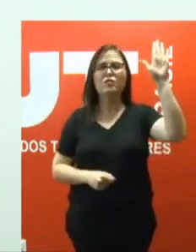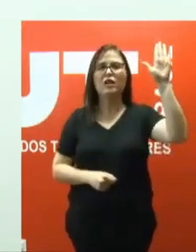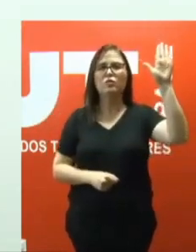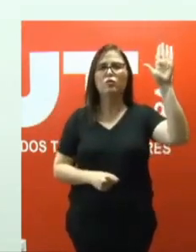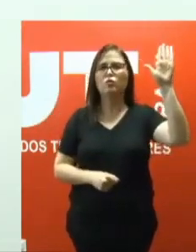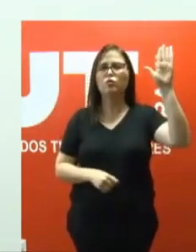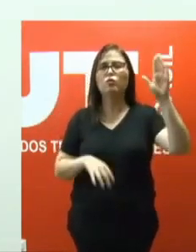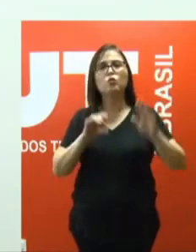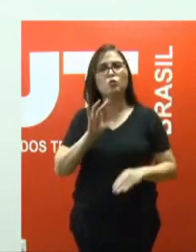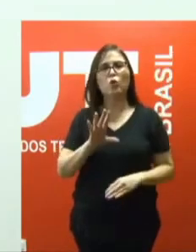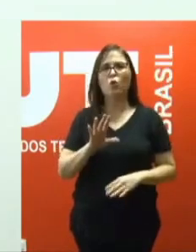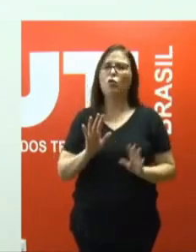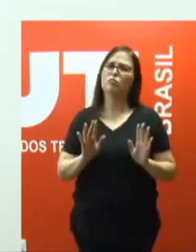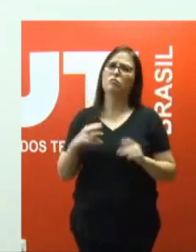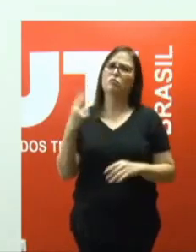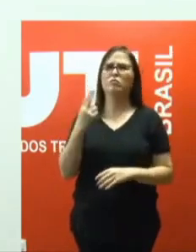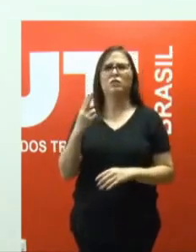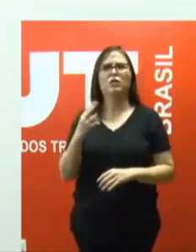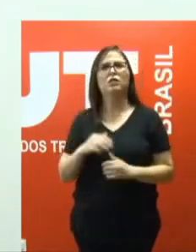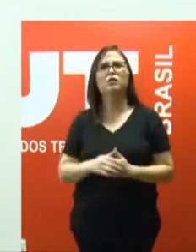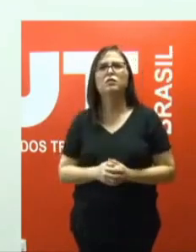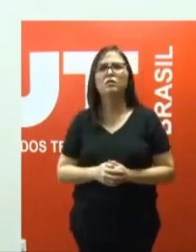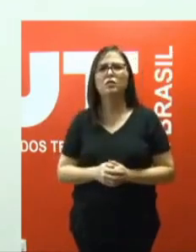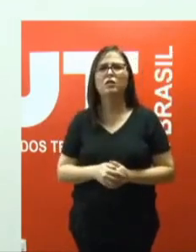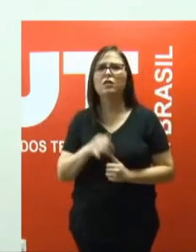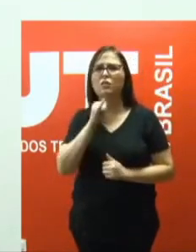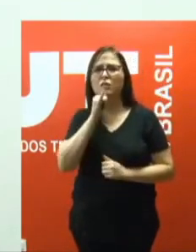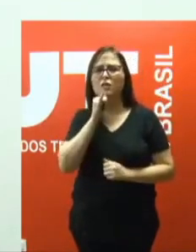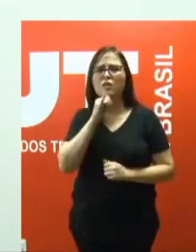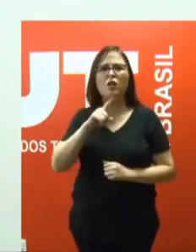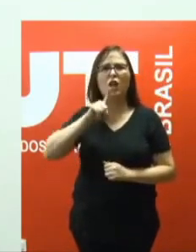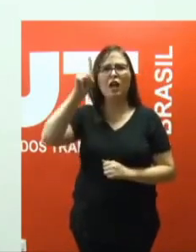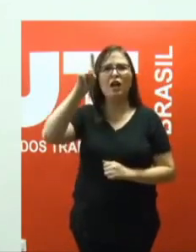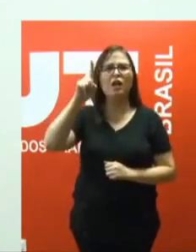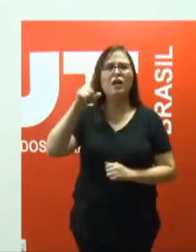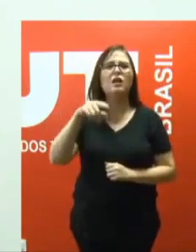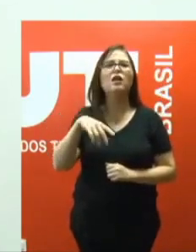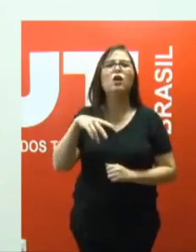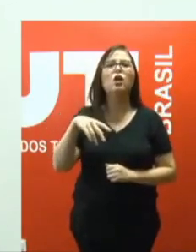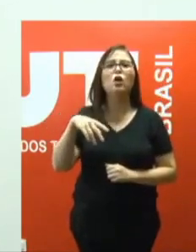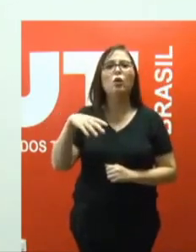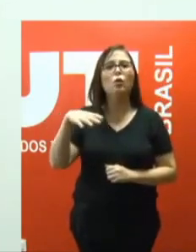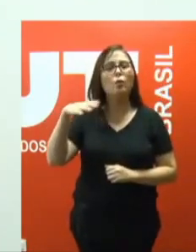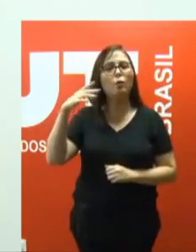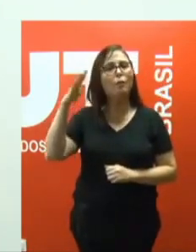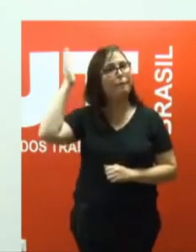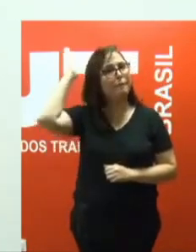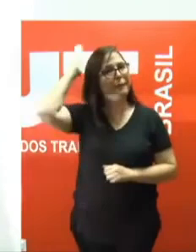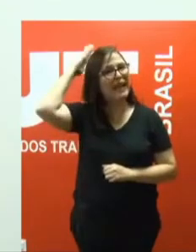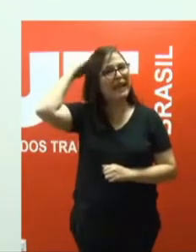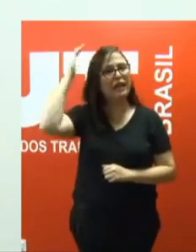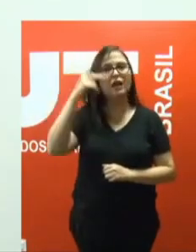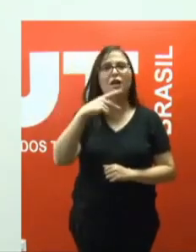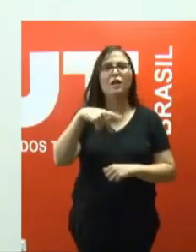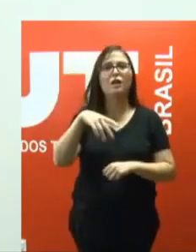uma Carme, que é candidata no Pará, deve ter 50 de direita contra ela. 50? Com muito